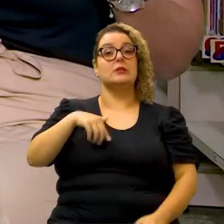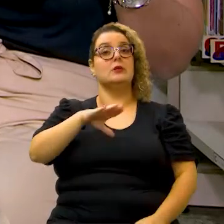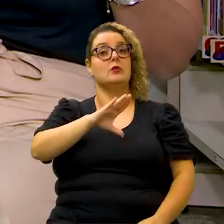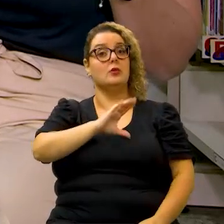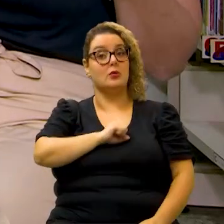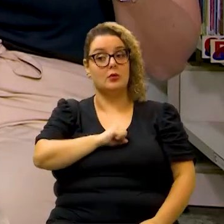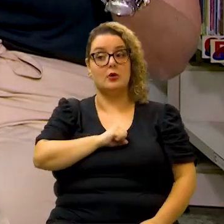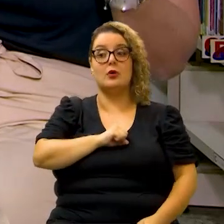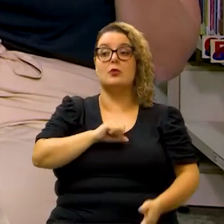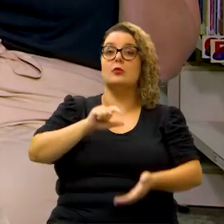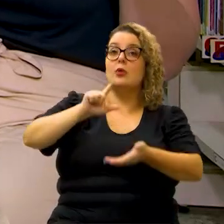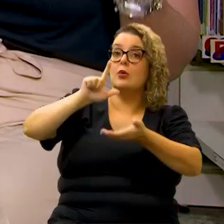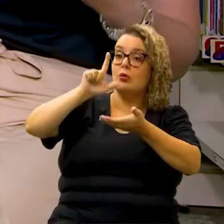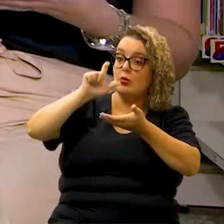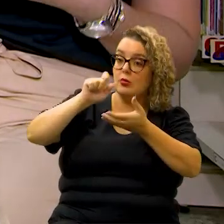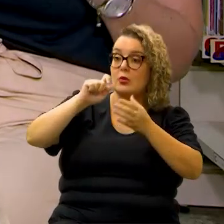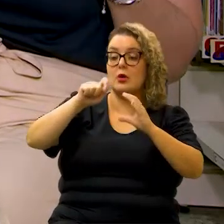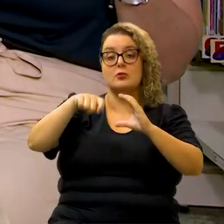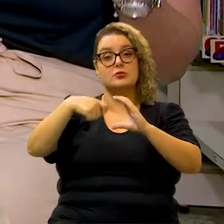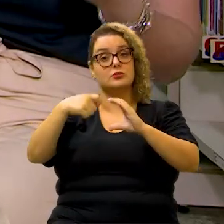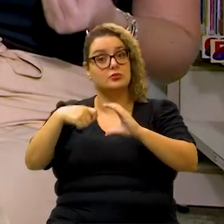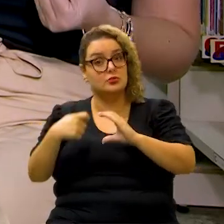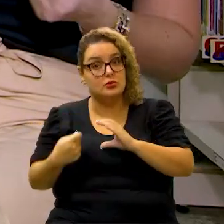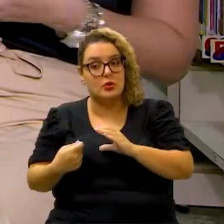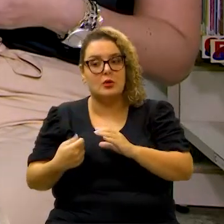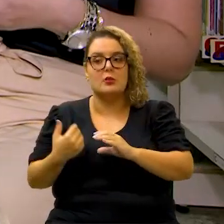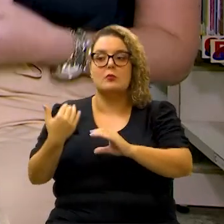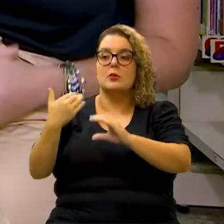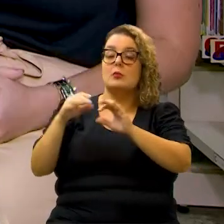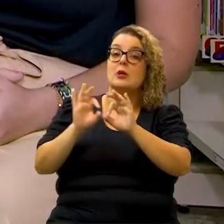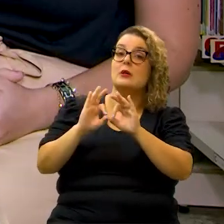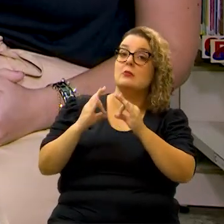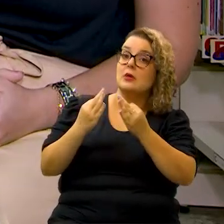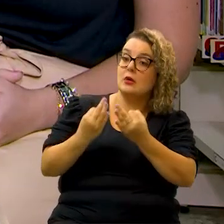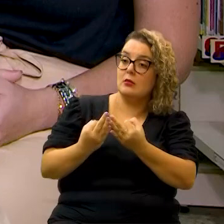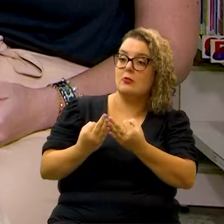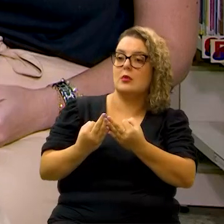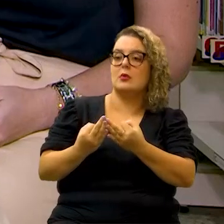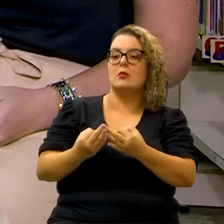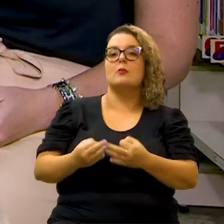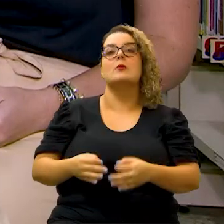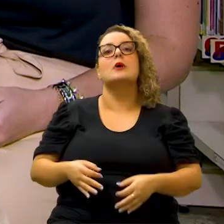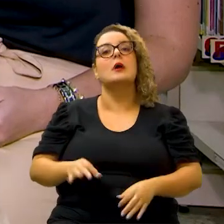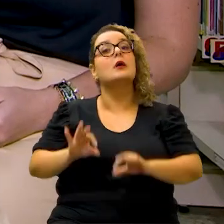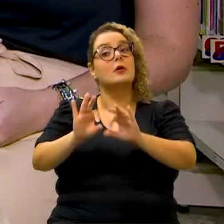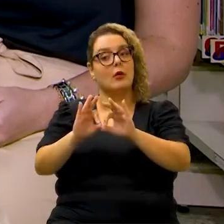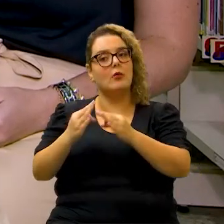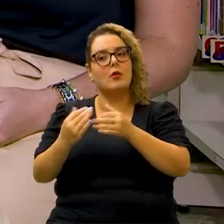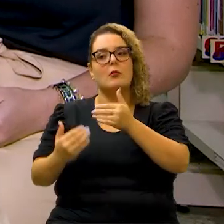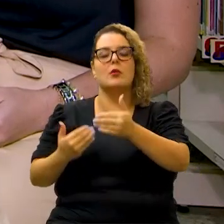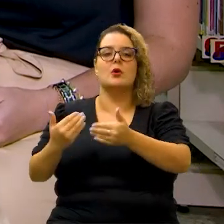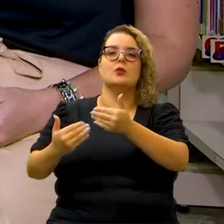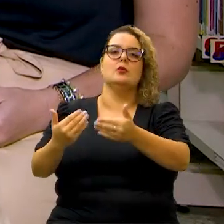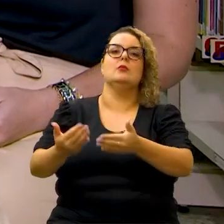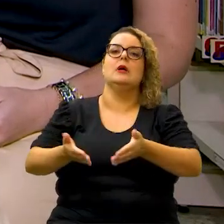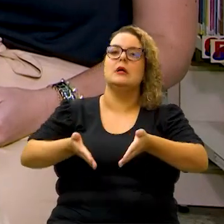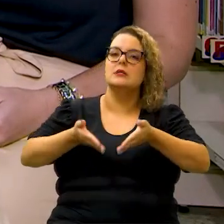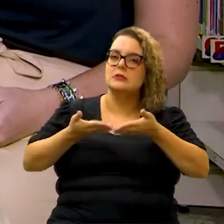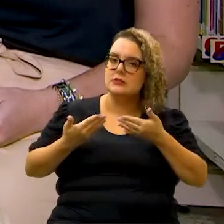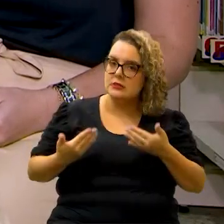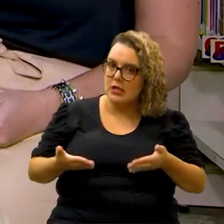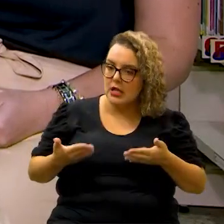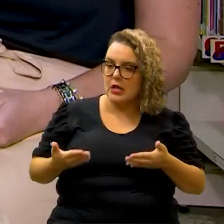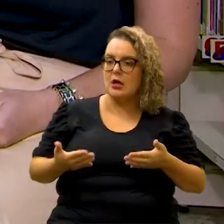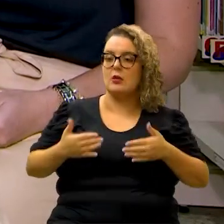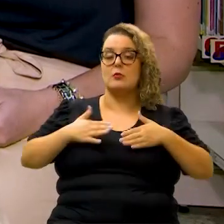atenção, então eu gosto muito assim de fotografar, fazer um videozinho para mandar para a família, para que torne mesmo para a família um